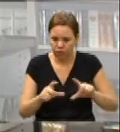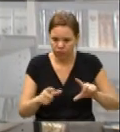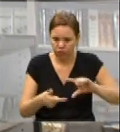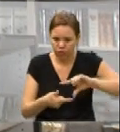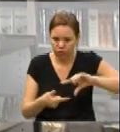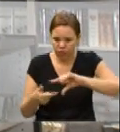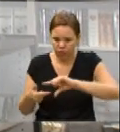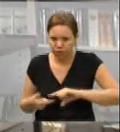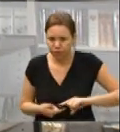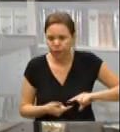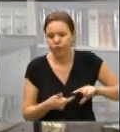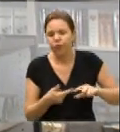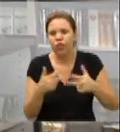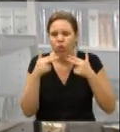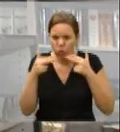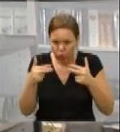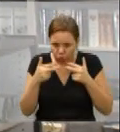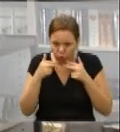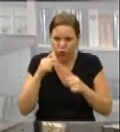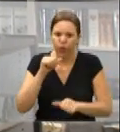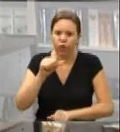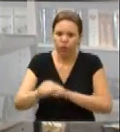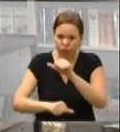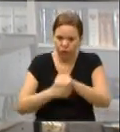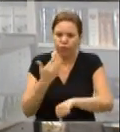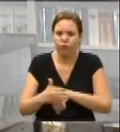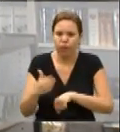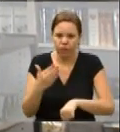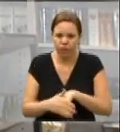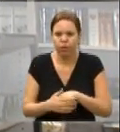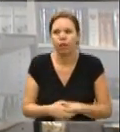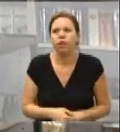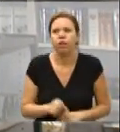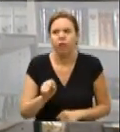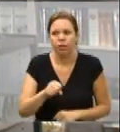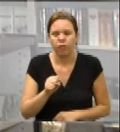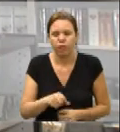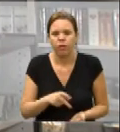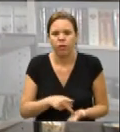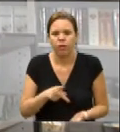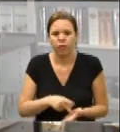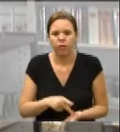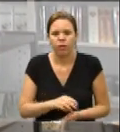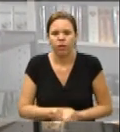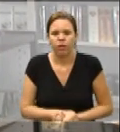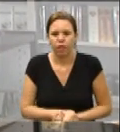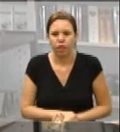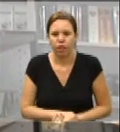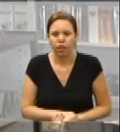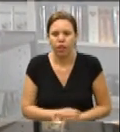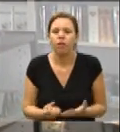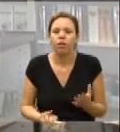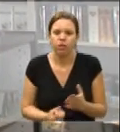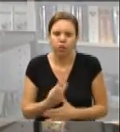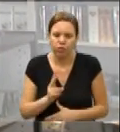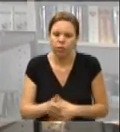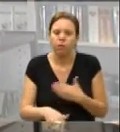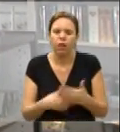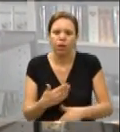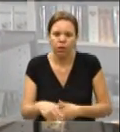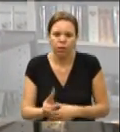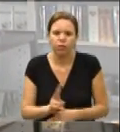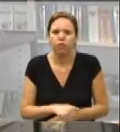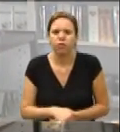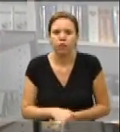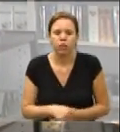novidade que vem se tornando uma prática, Sim, exatamente. É uma novidade que está acontecendo cada vez mais,